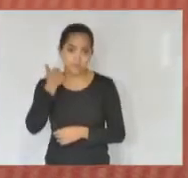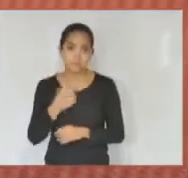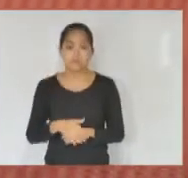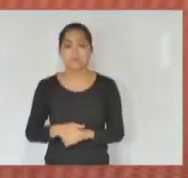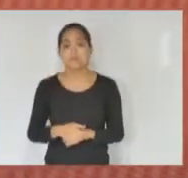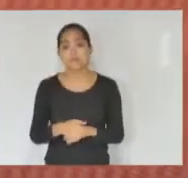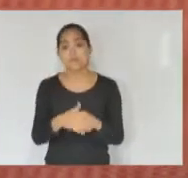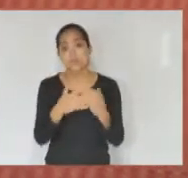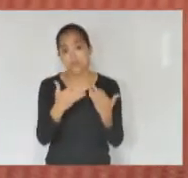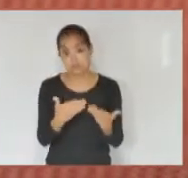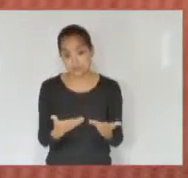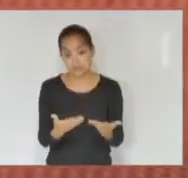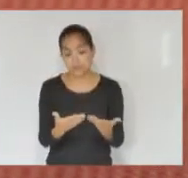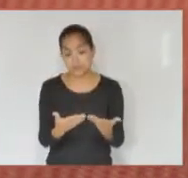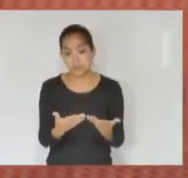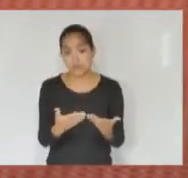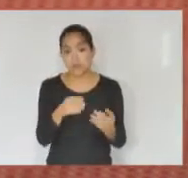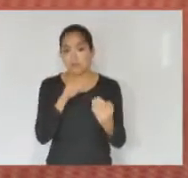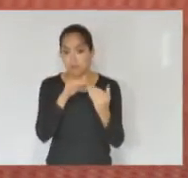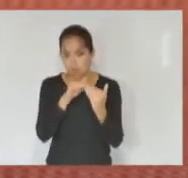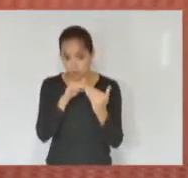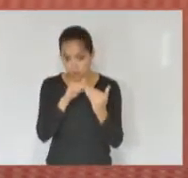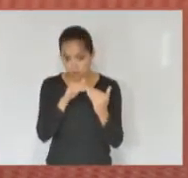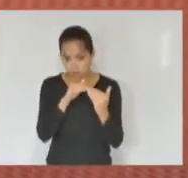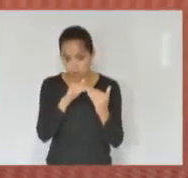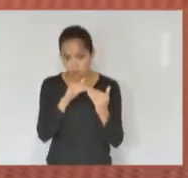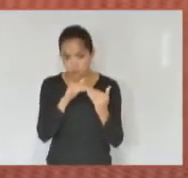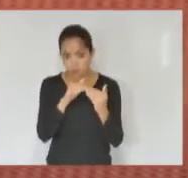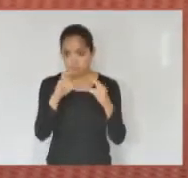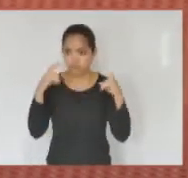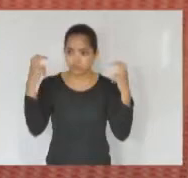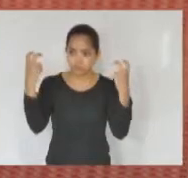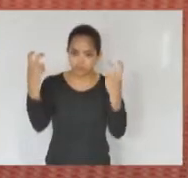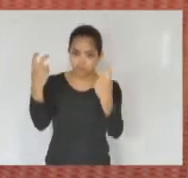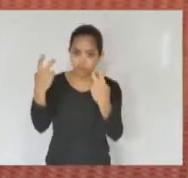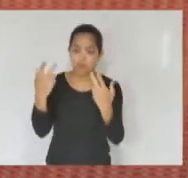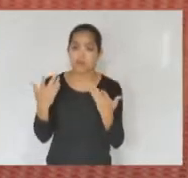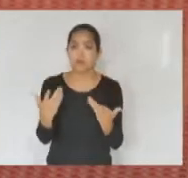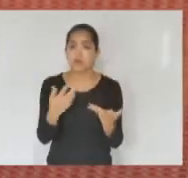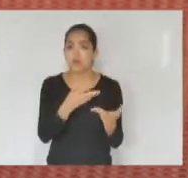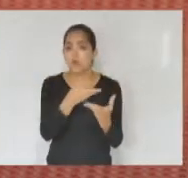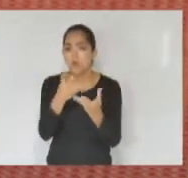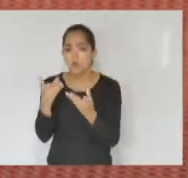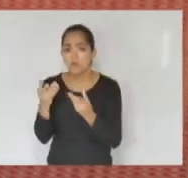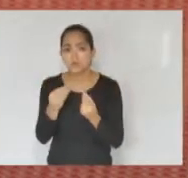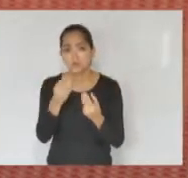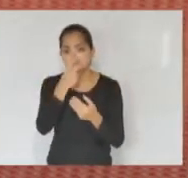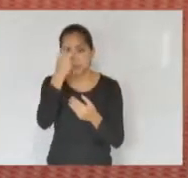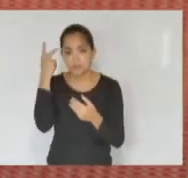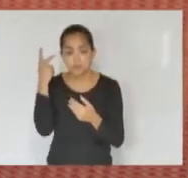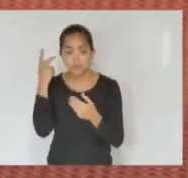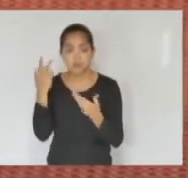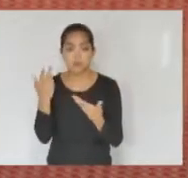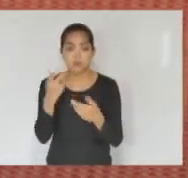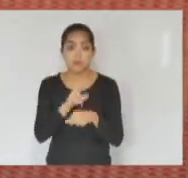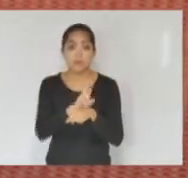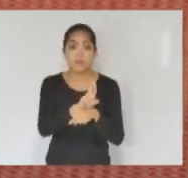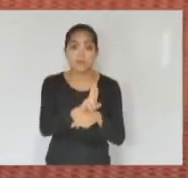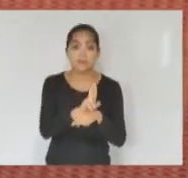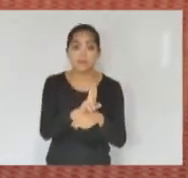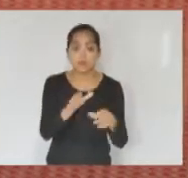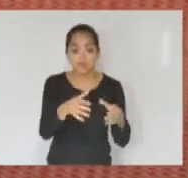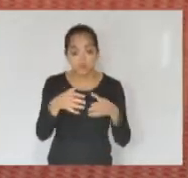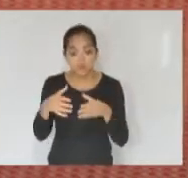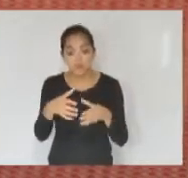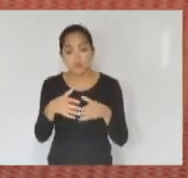às suas palavras e quero dizer que, dentro em breve, essas galerias estarão cheias. Dentro em breve estarão aqui, todas as representatividades de classe estarão